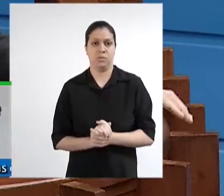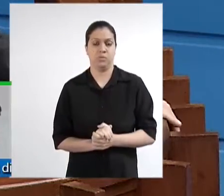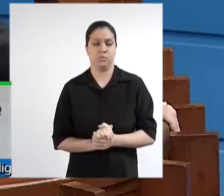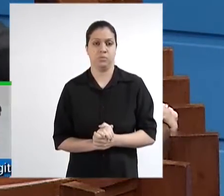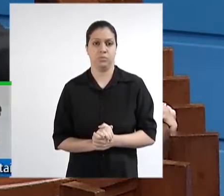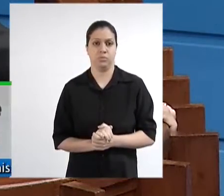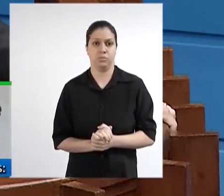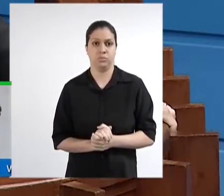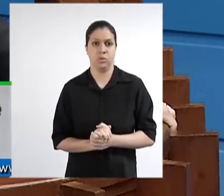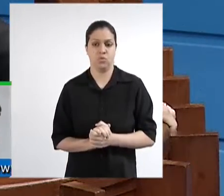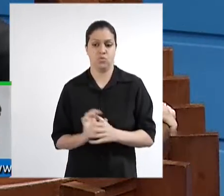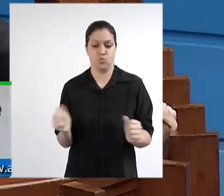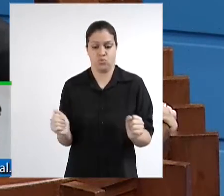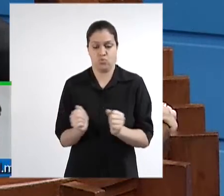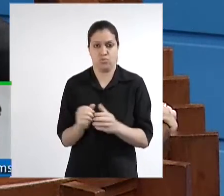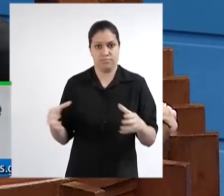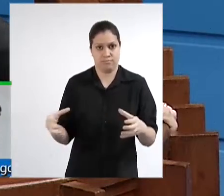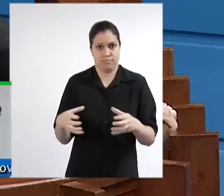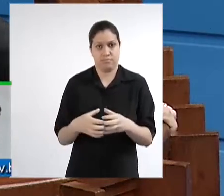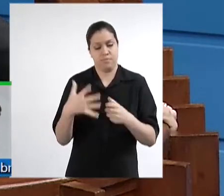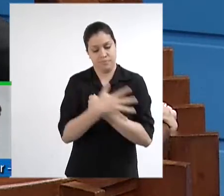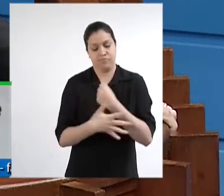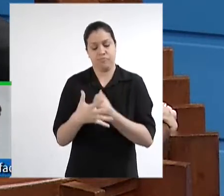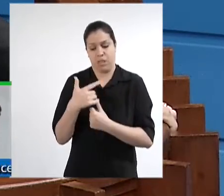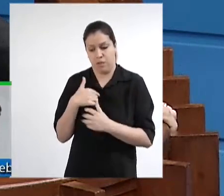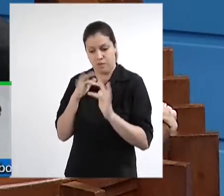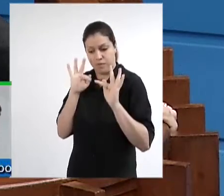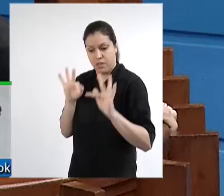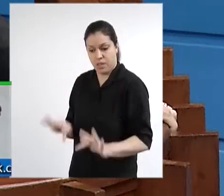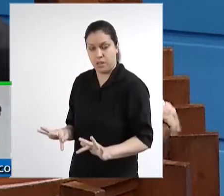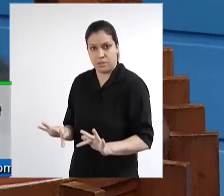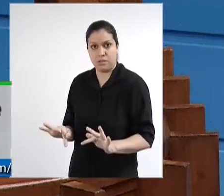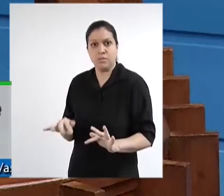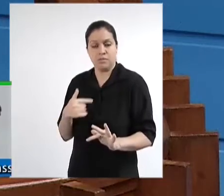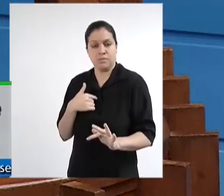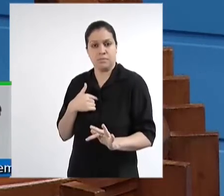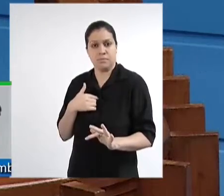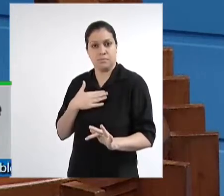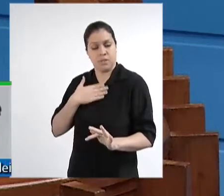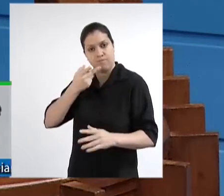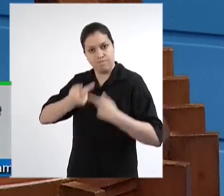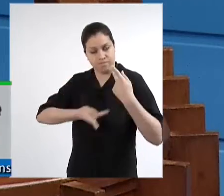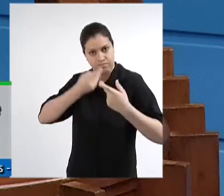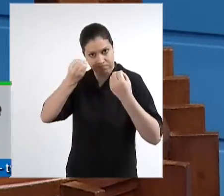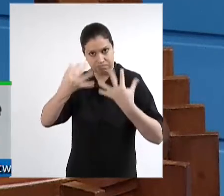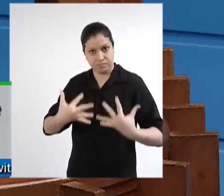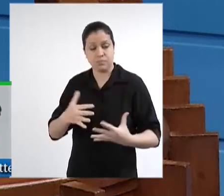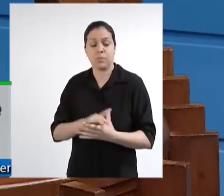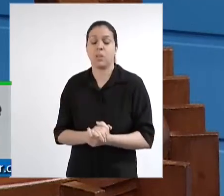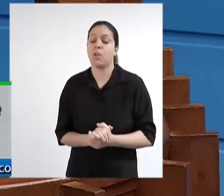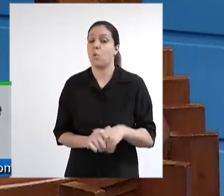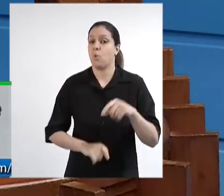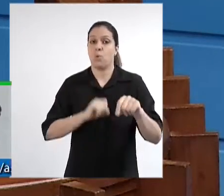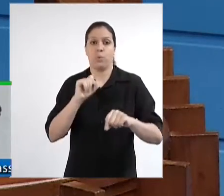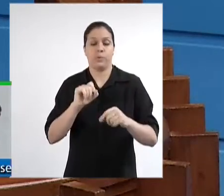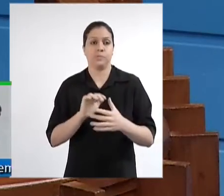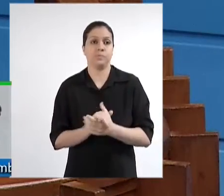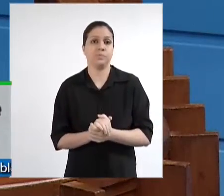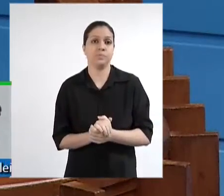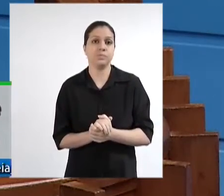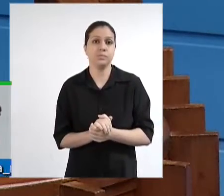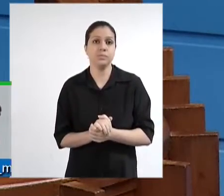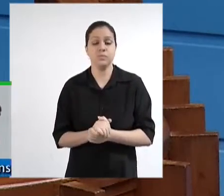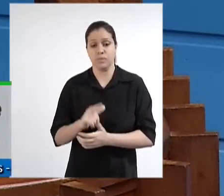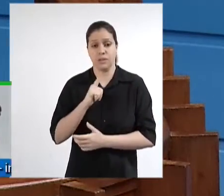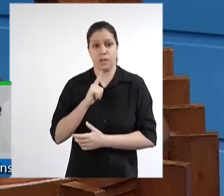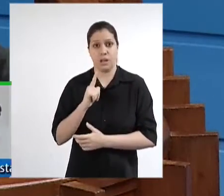parte da Frente Parlamentar. E encerro aqui as minhas palavras, senhor presidente, dizendo que nós temos